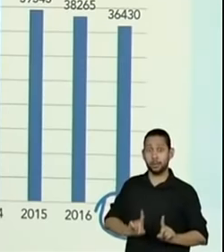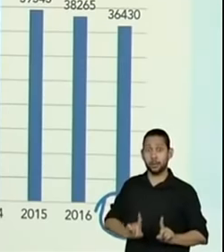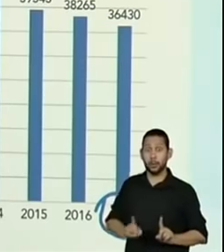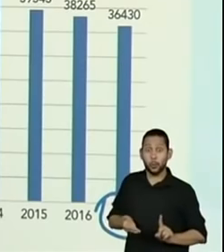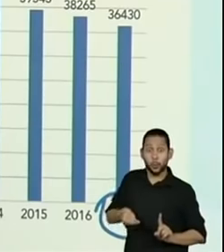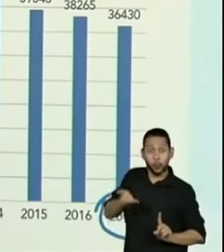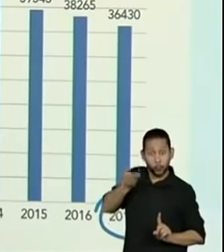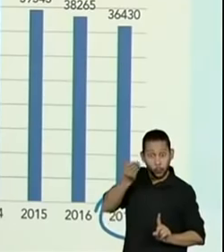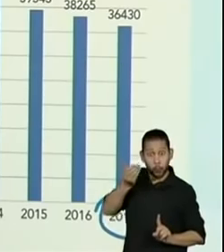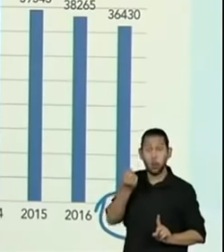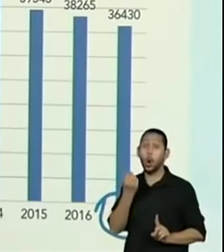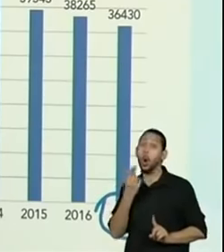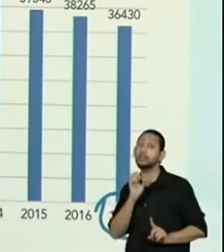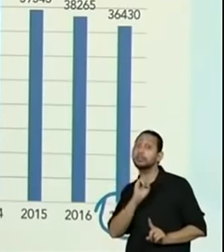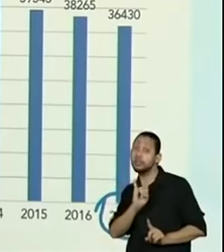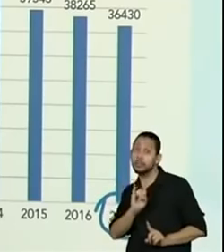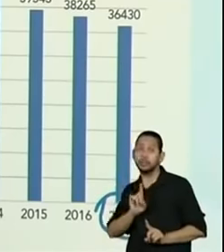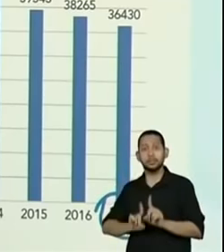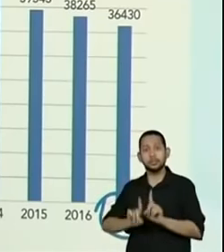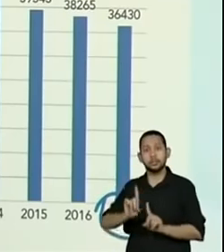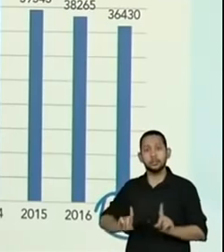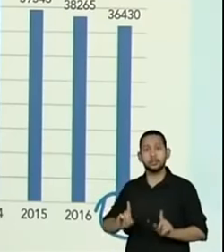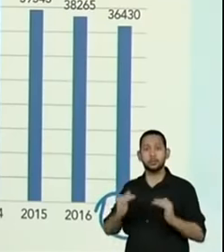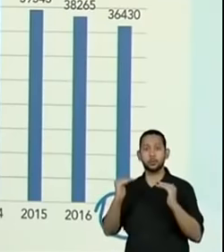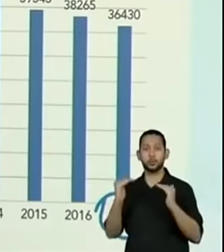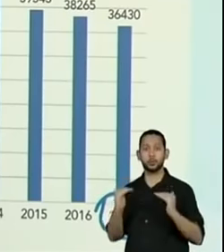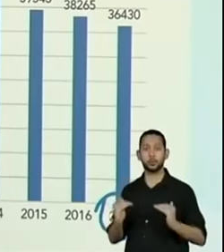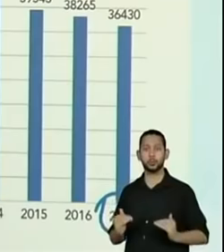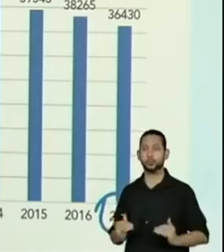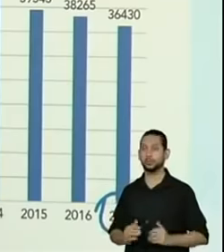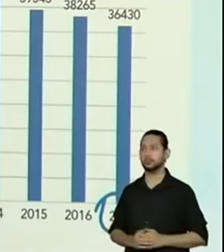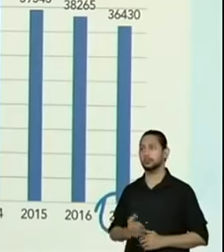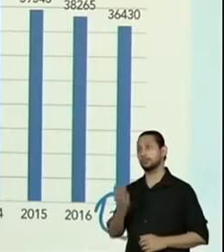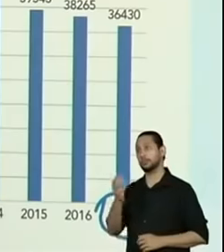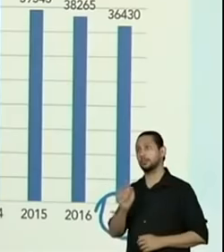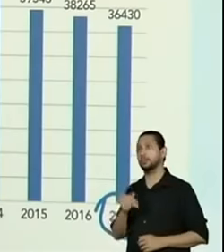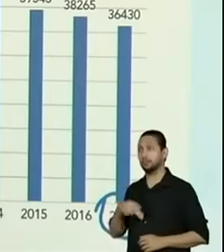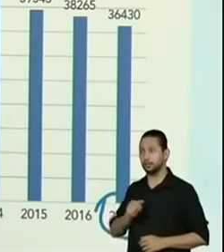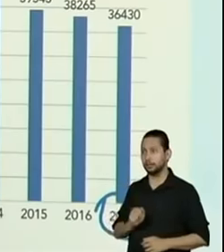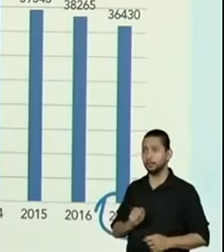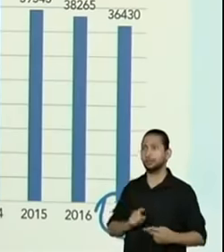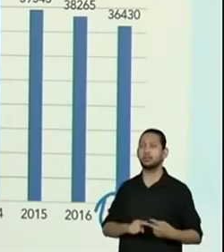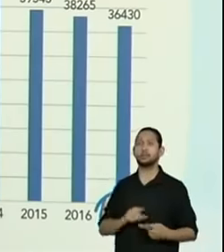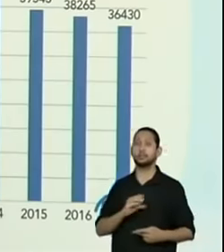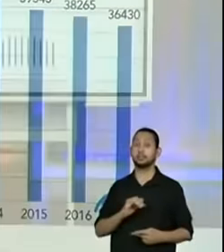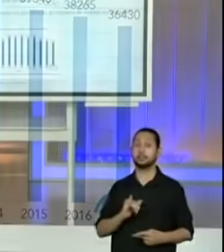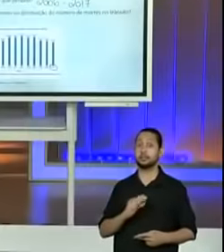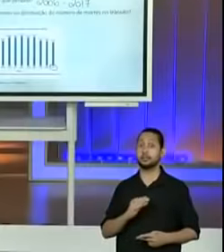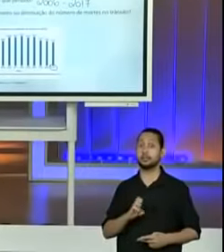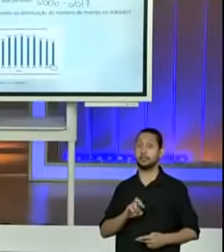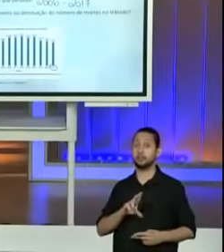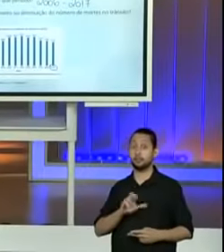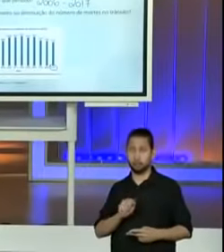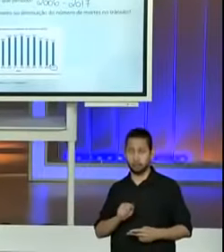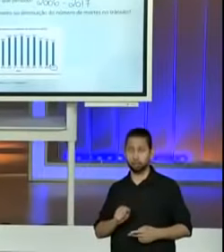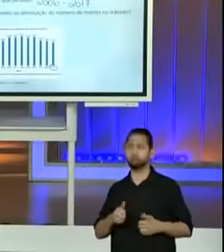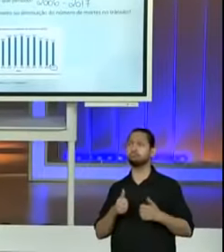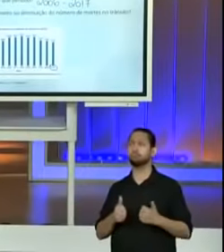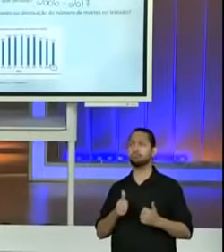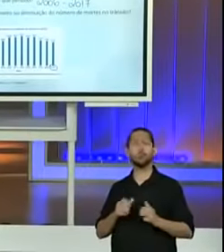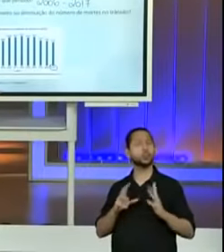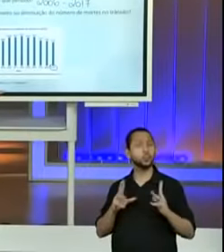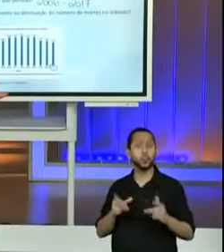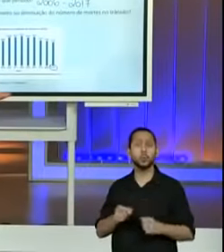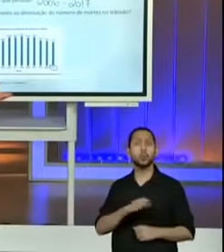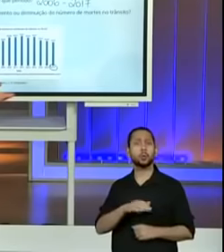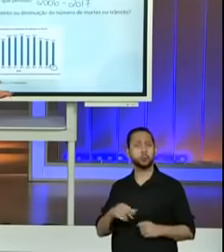Vitória, Ana Clara, isso, ó, Ana Luísa, Procícera, todos os alunos, agora que esse super